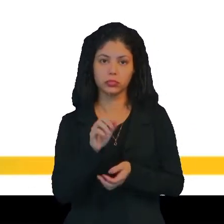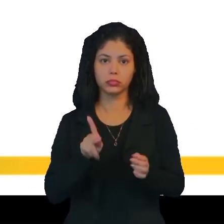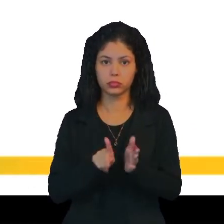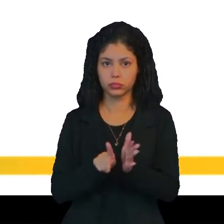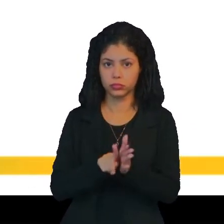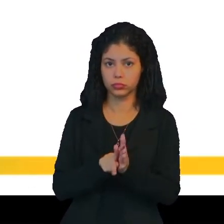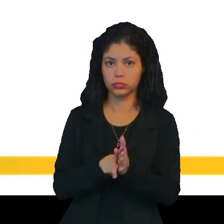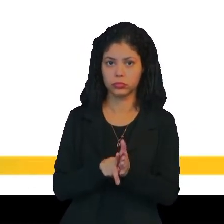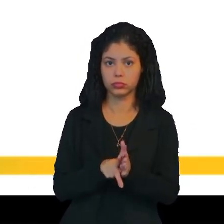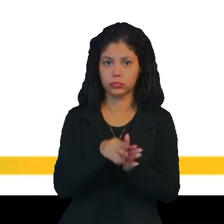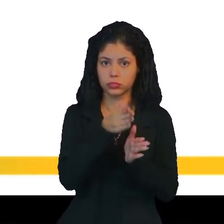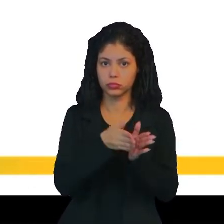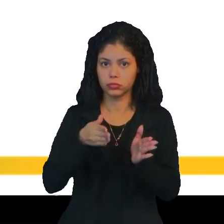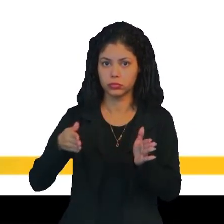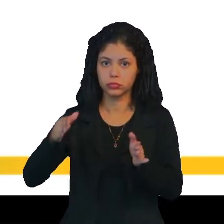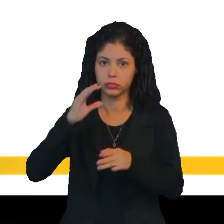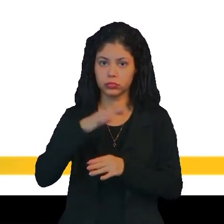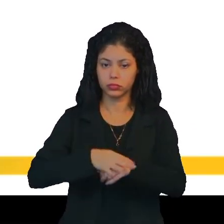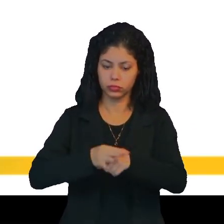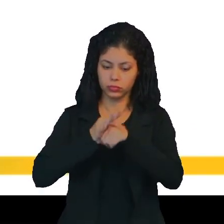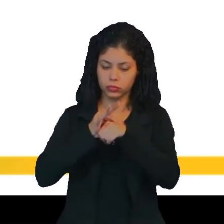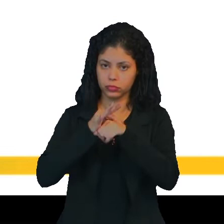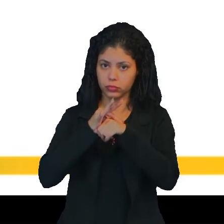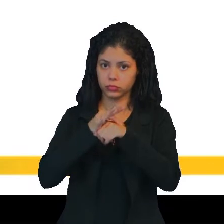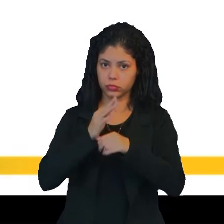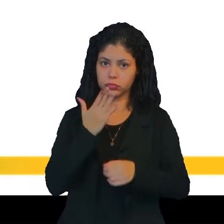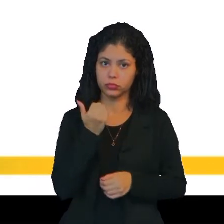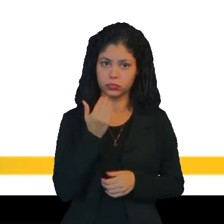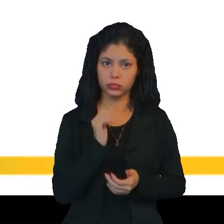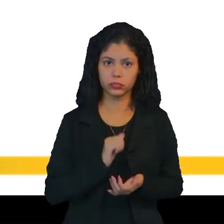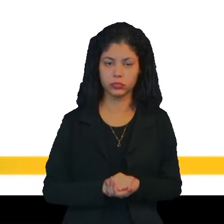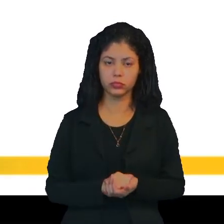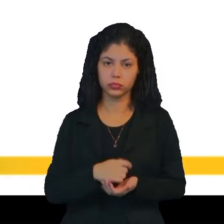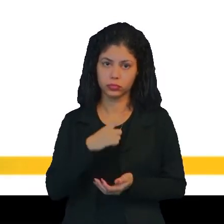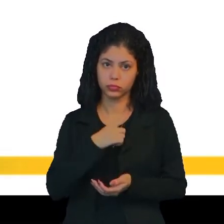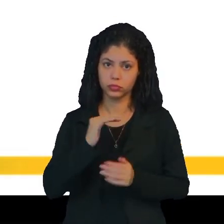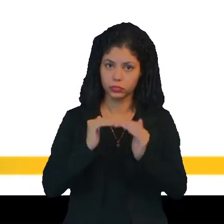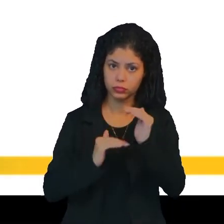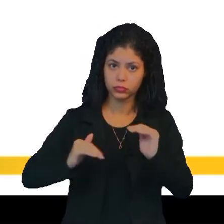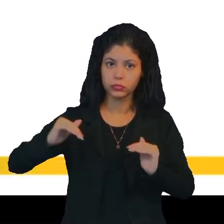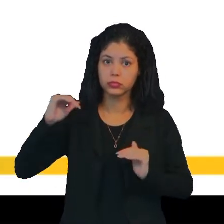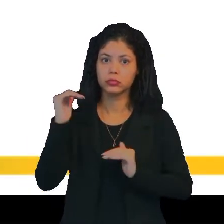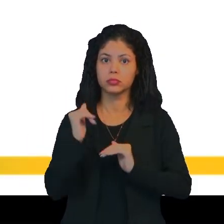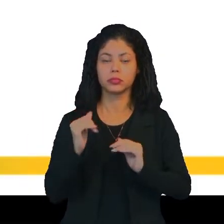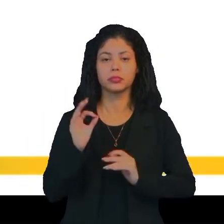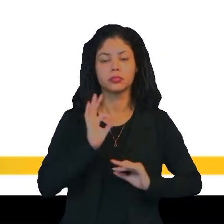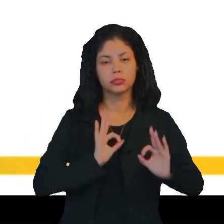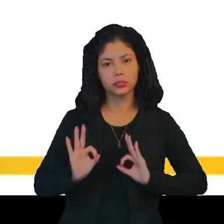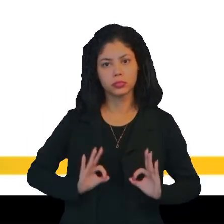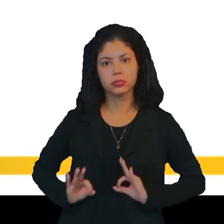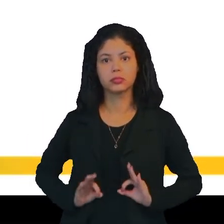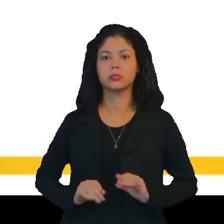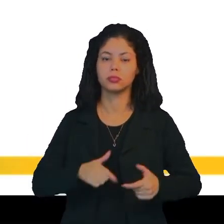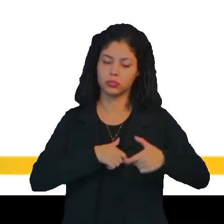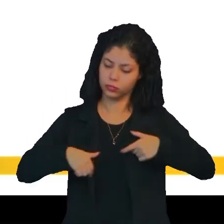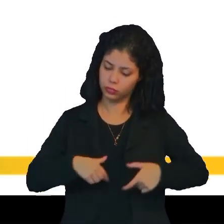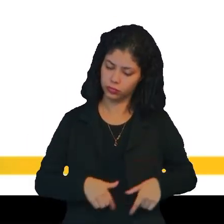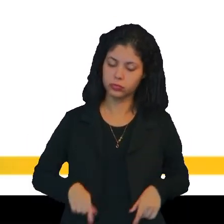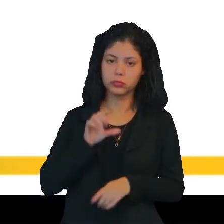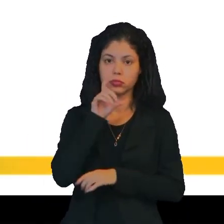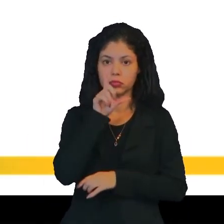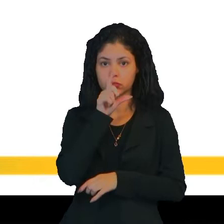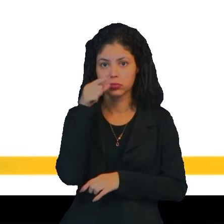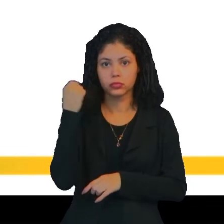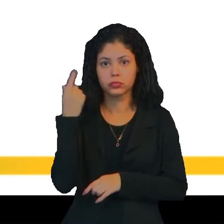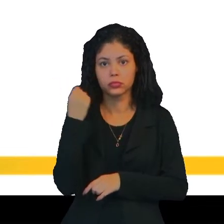já pertence aí à ordem carnívora. Aí nós temos mais em cima a onça pintada, o tigre, o lobo-guará, o gato